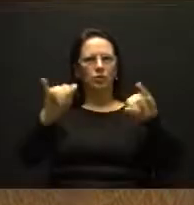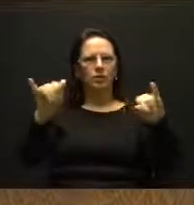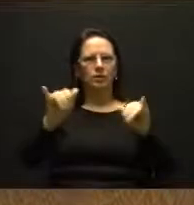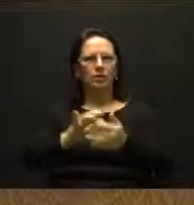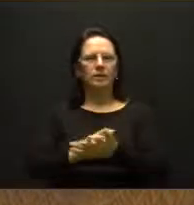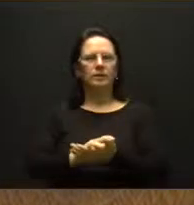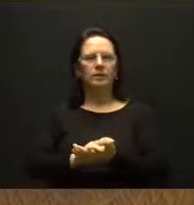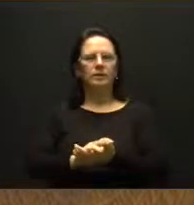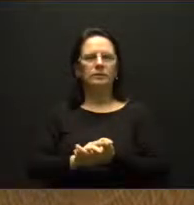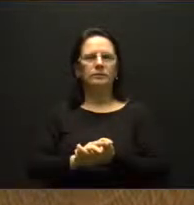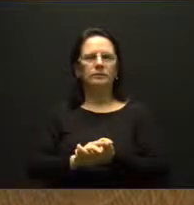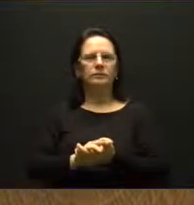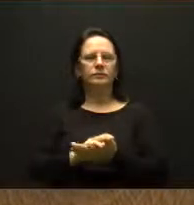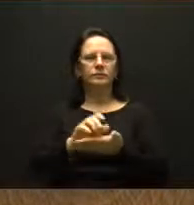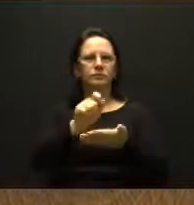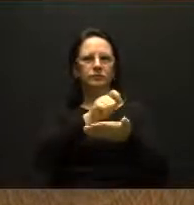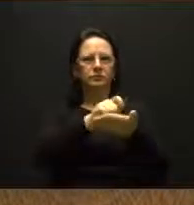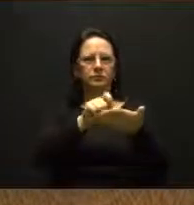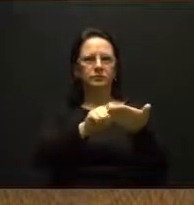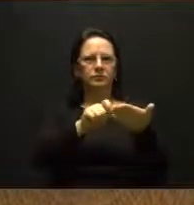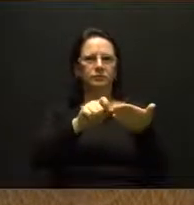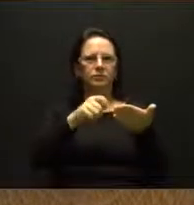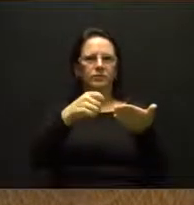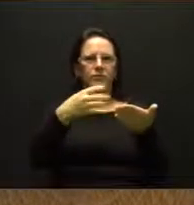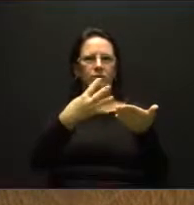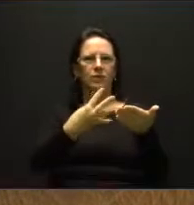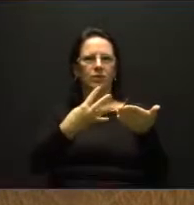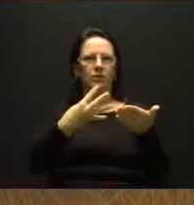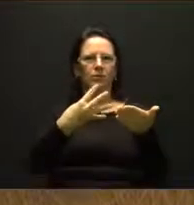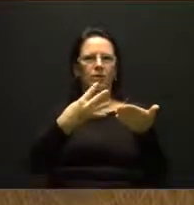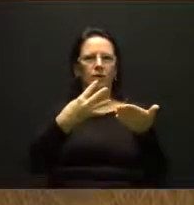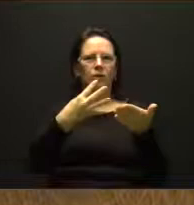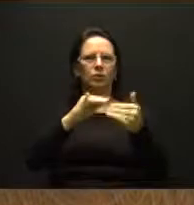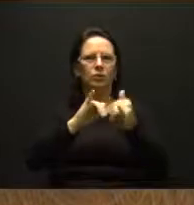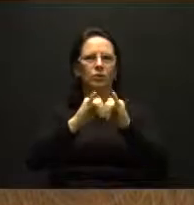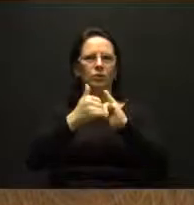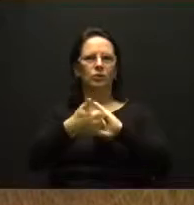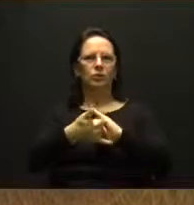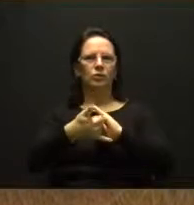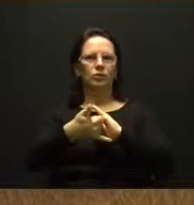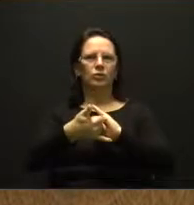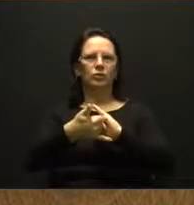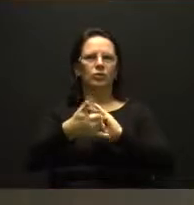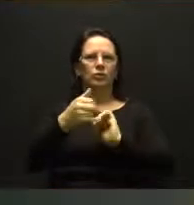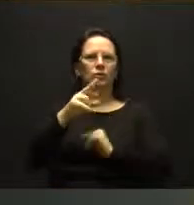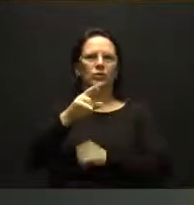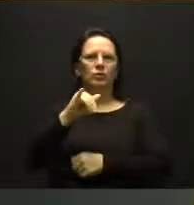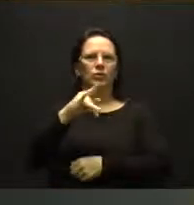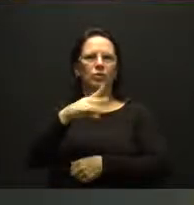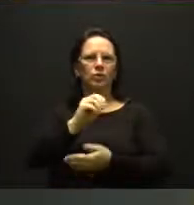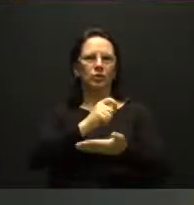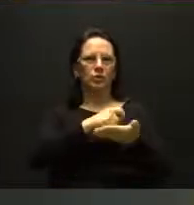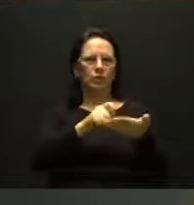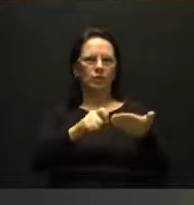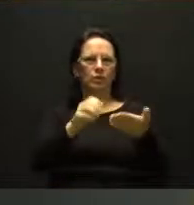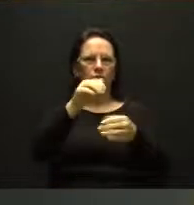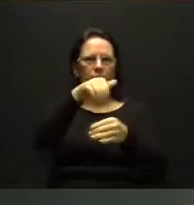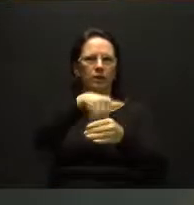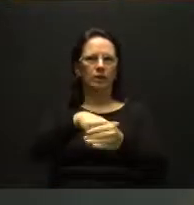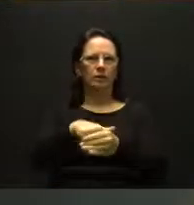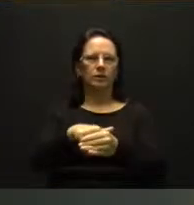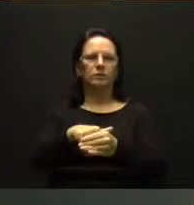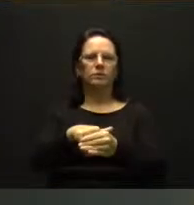sala dona helena ti cunha junho de 2017 ricardo de oliveira questiona em votação